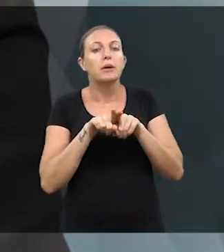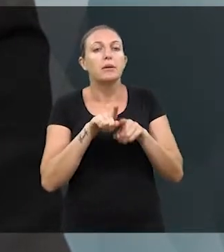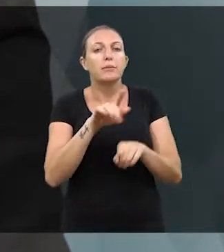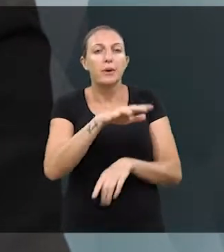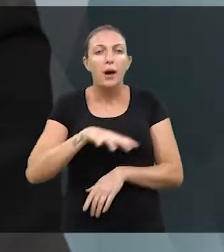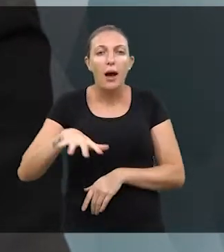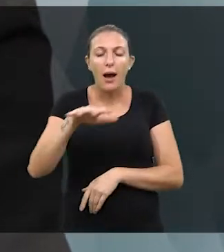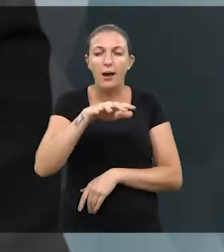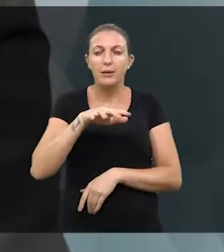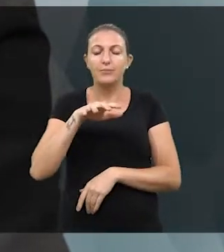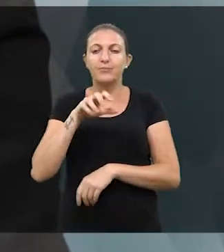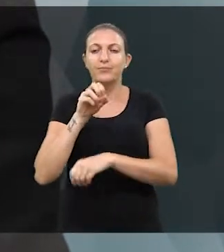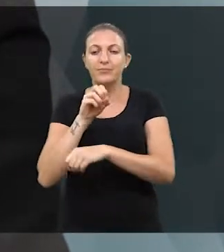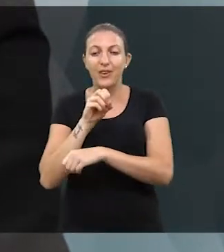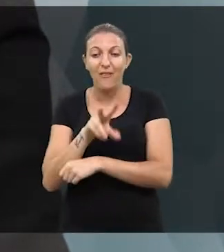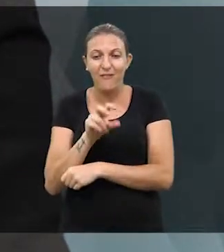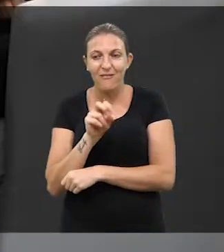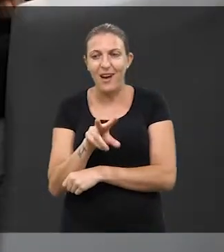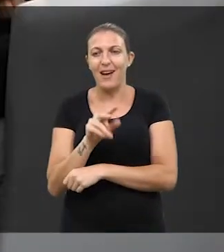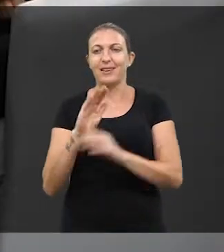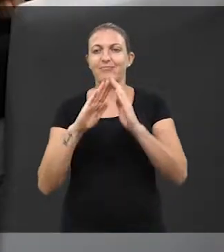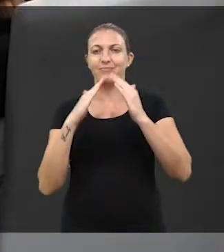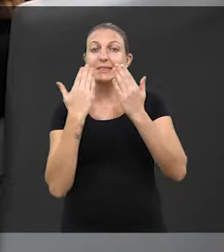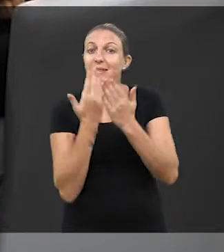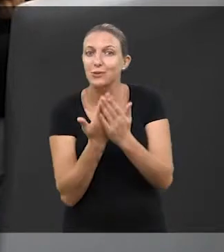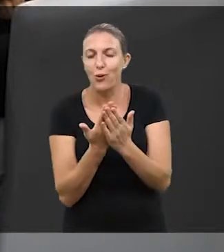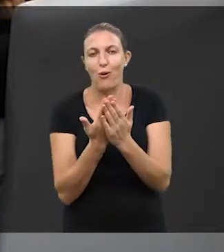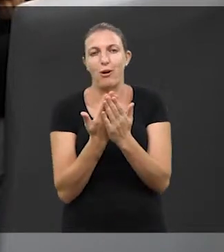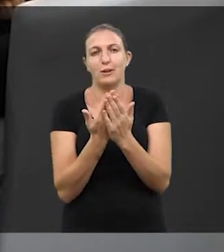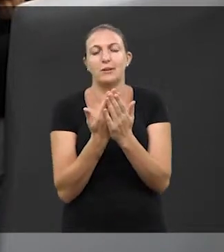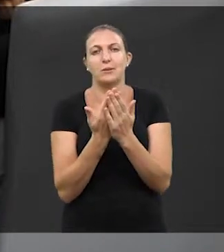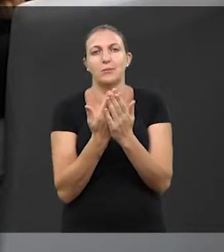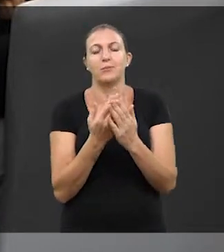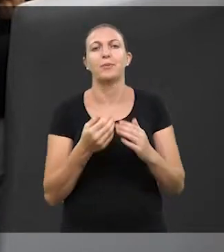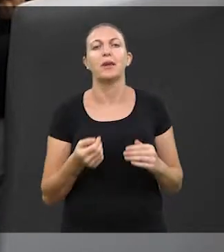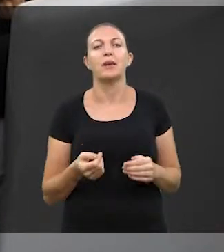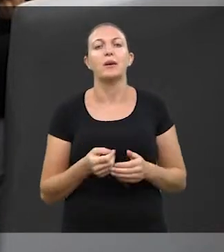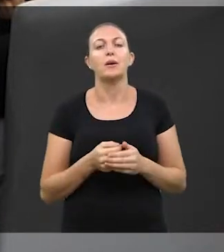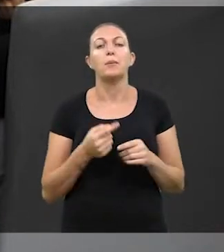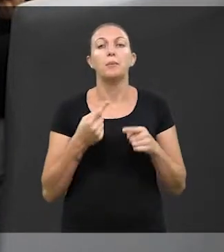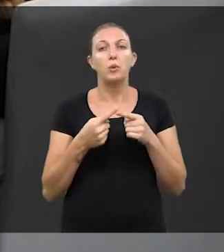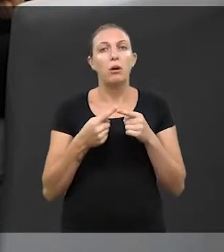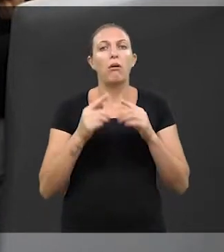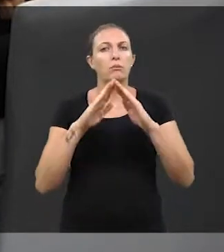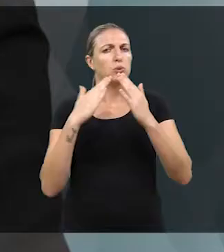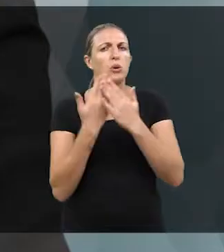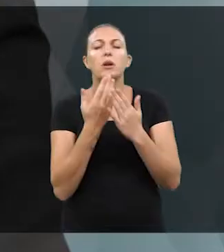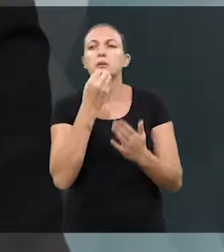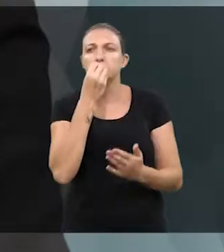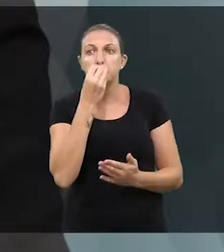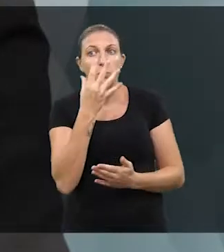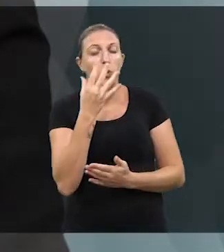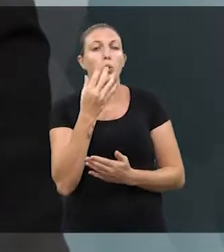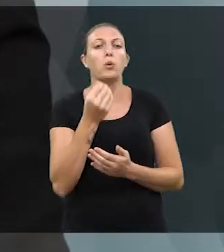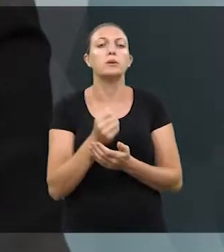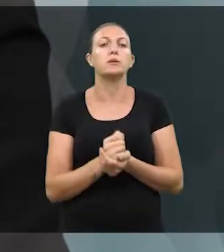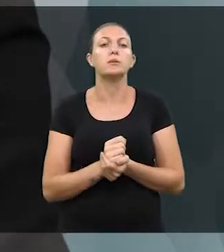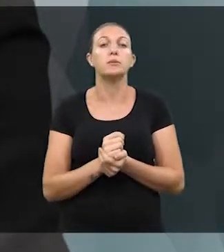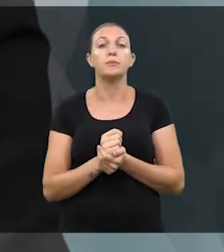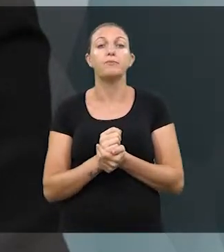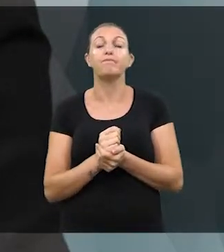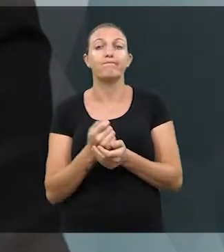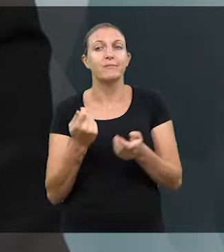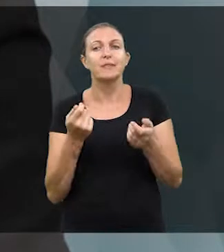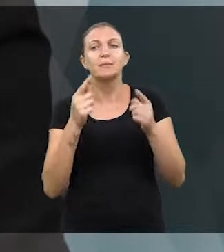às vagas nas escolas municipais né até pelo nível das escolas do nosso município então elas são bastante